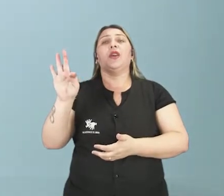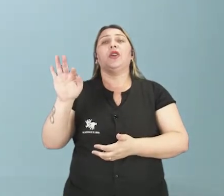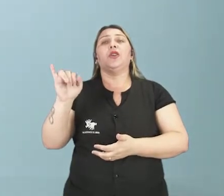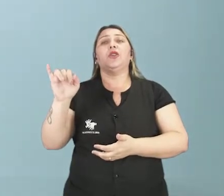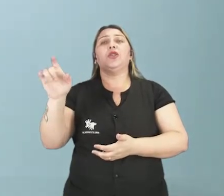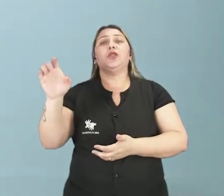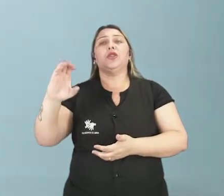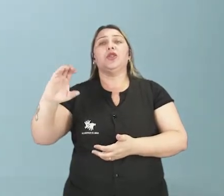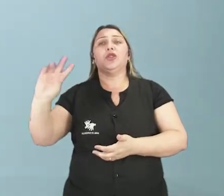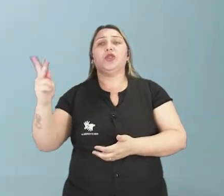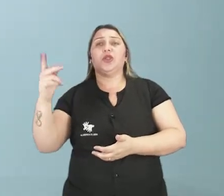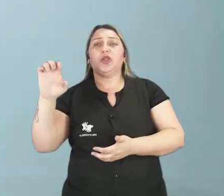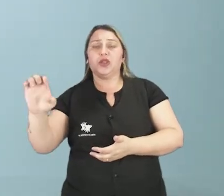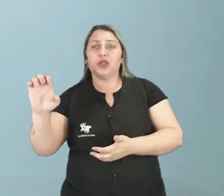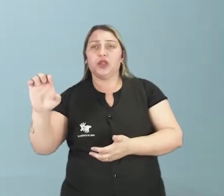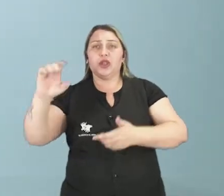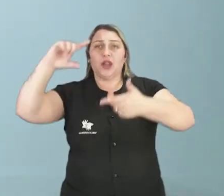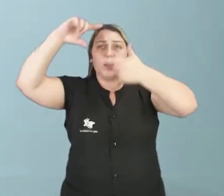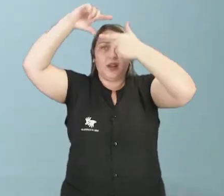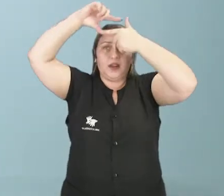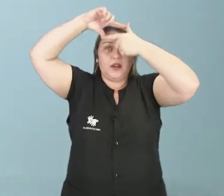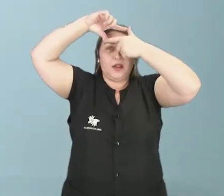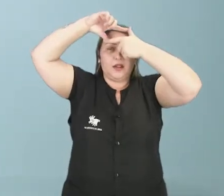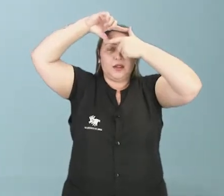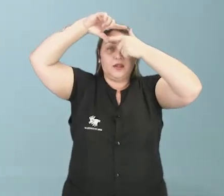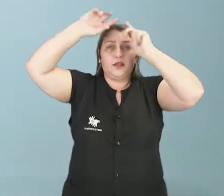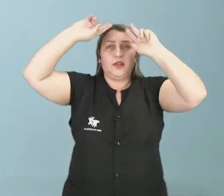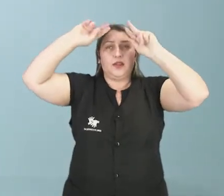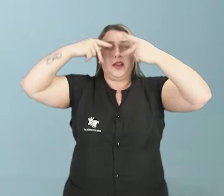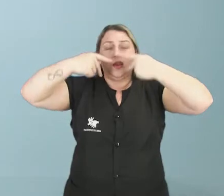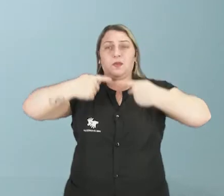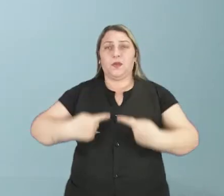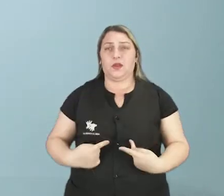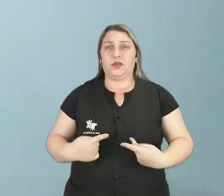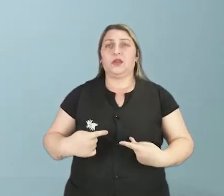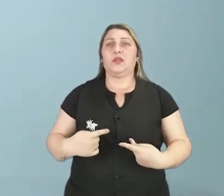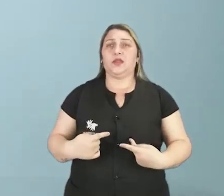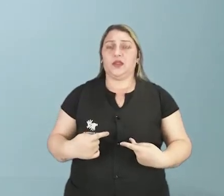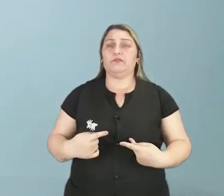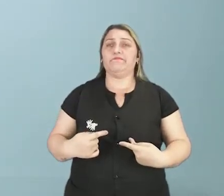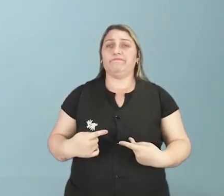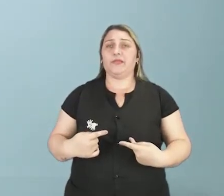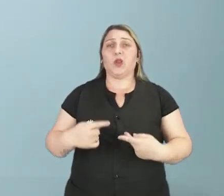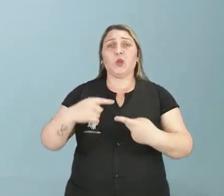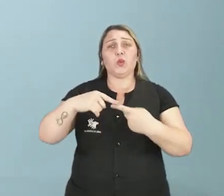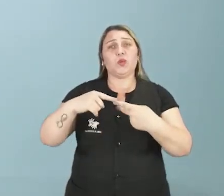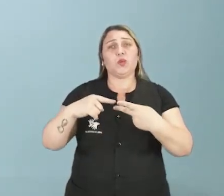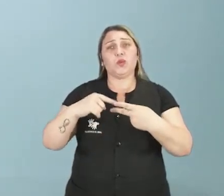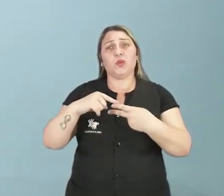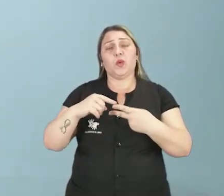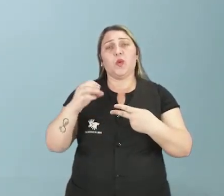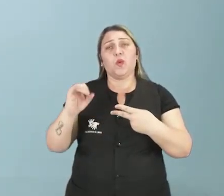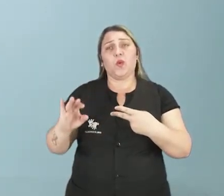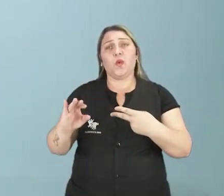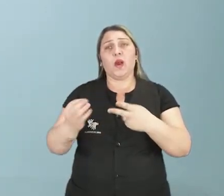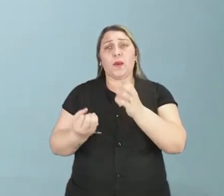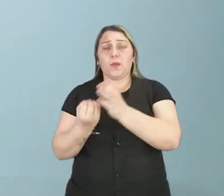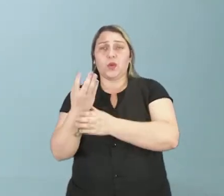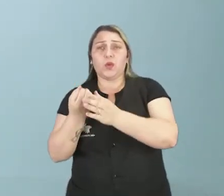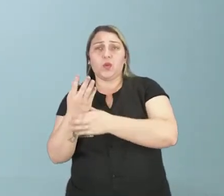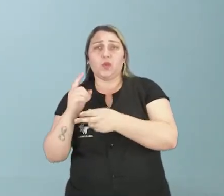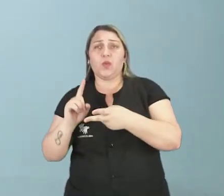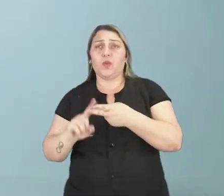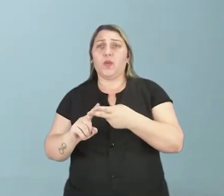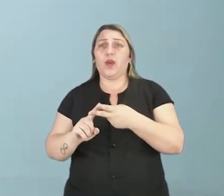dessa ideia de alienação, ele vai dizer que o ser humano ele está sujeito a 2 coisas, ou ele é produtor ou